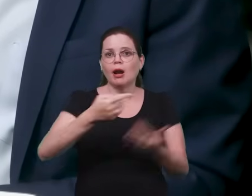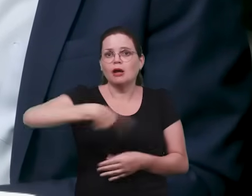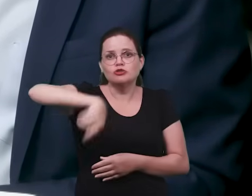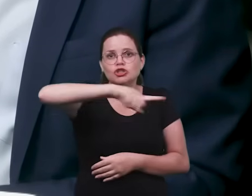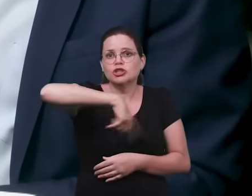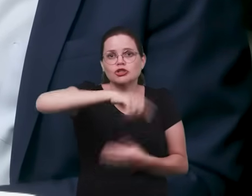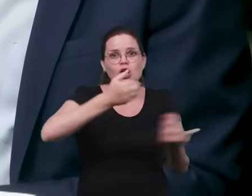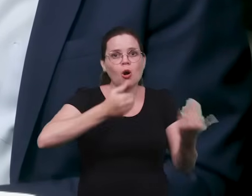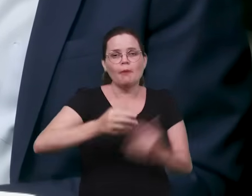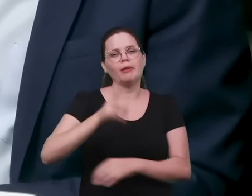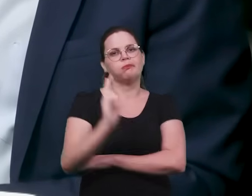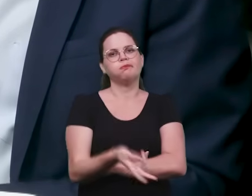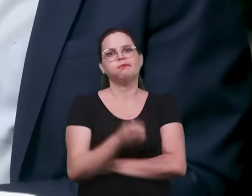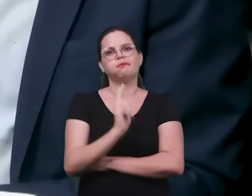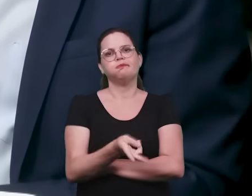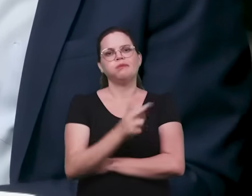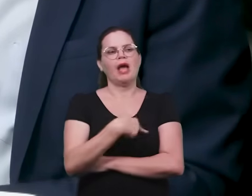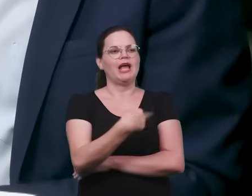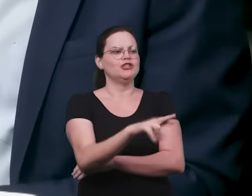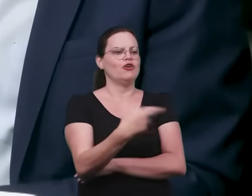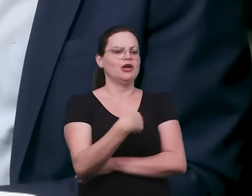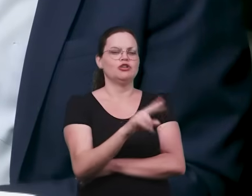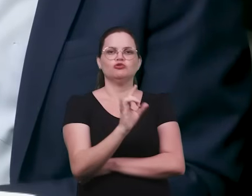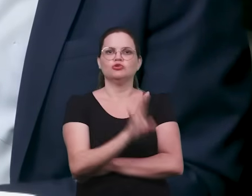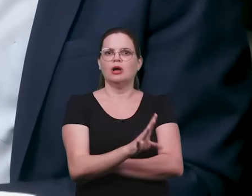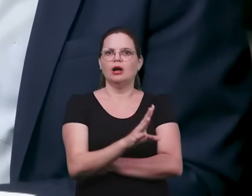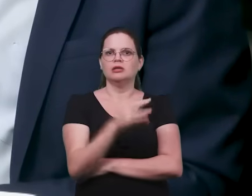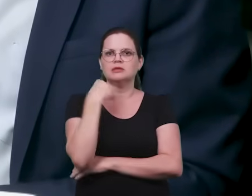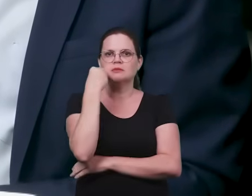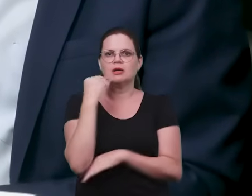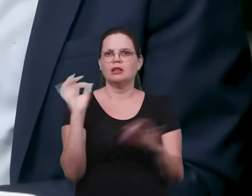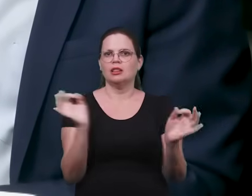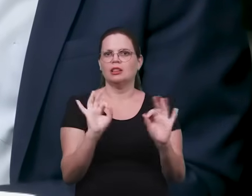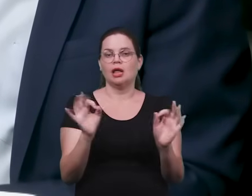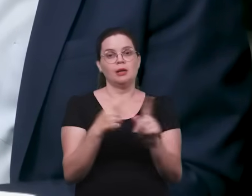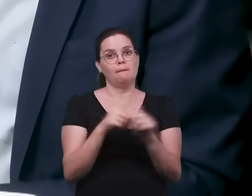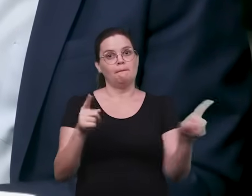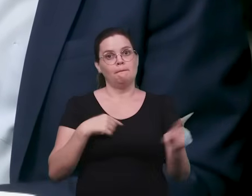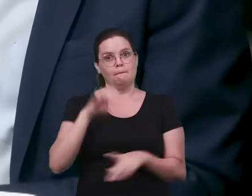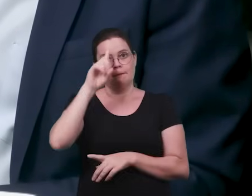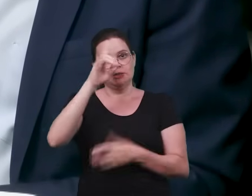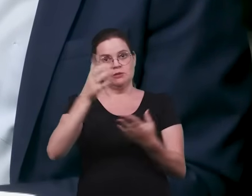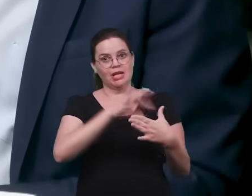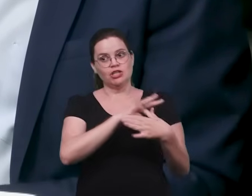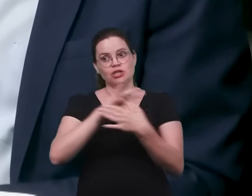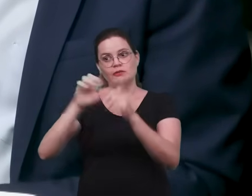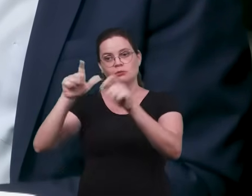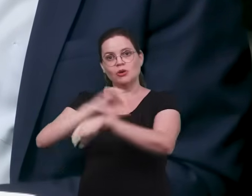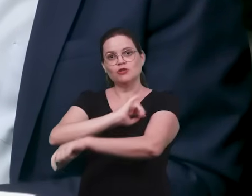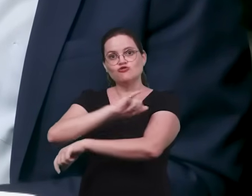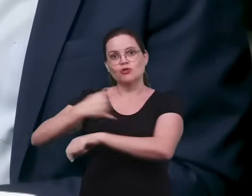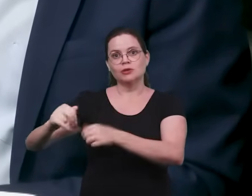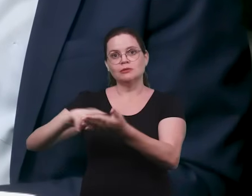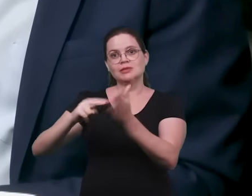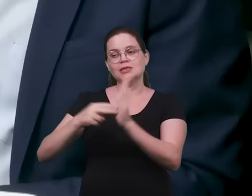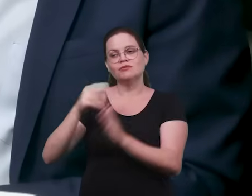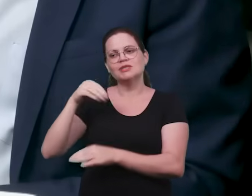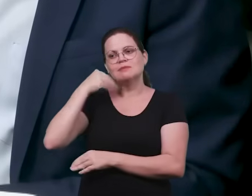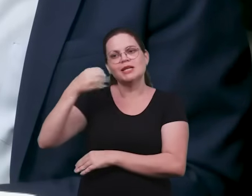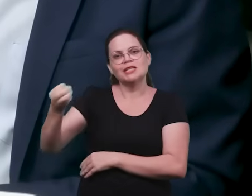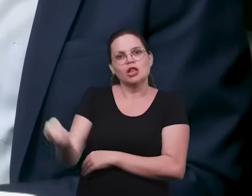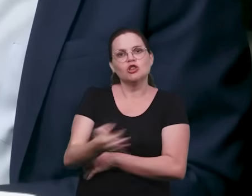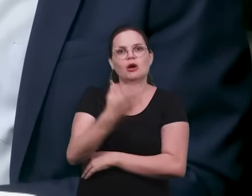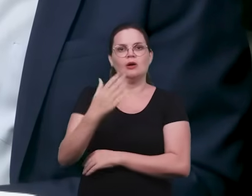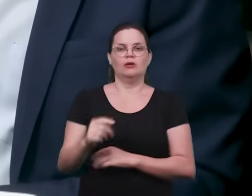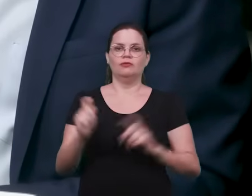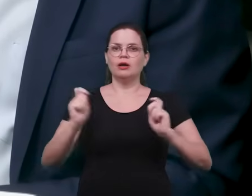vai em lugar nenhum. Deus quer te fazer ver o Jordão abrir, Deus quer te levar à terra prometida, Deus quer te levar a experiências novas,